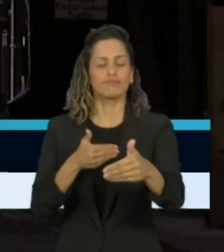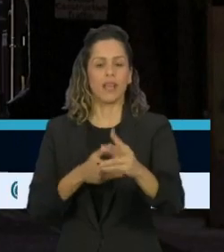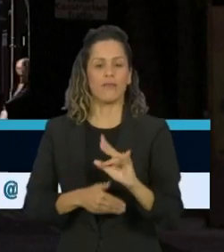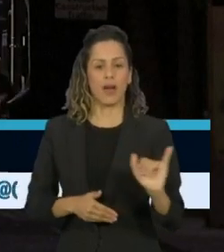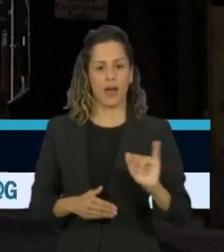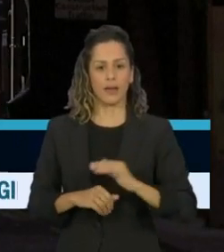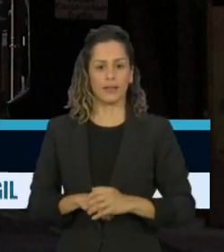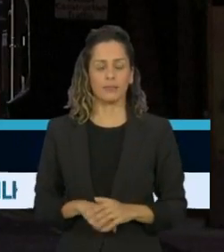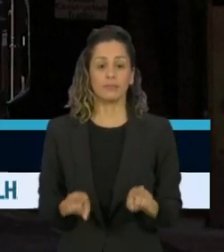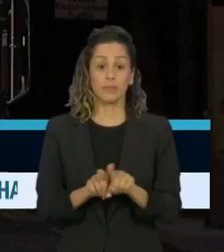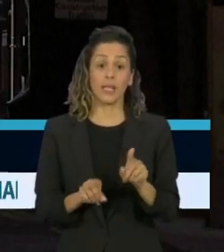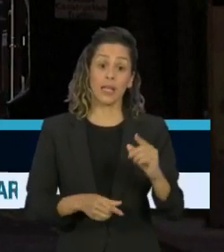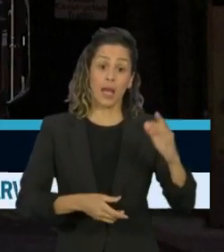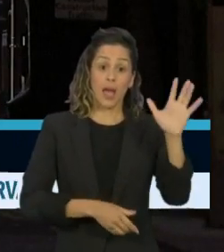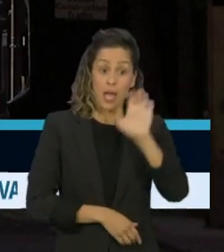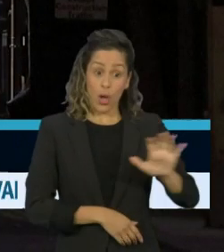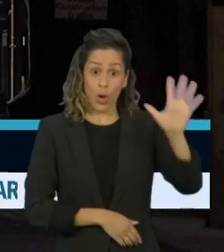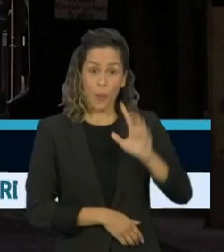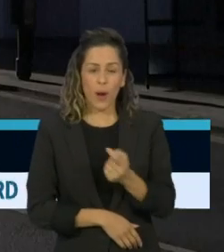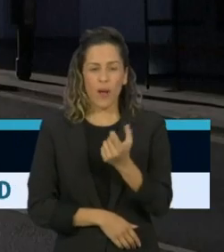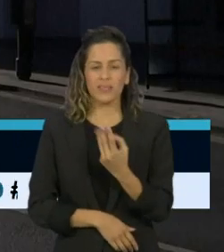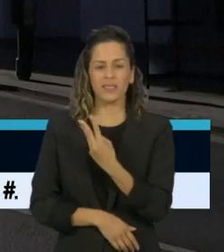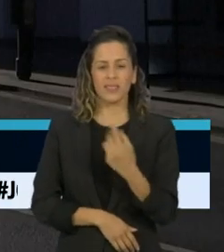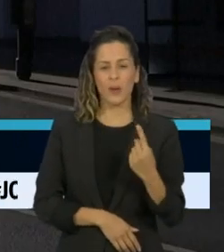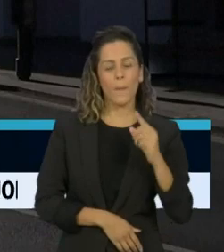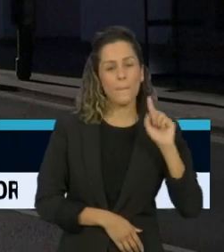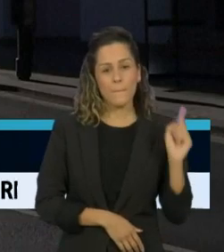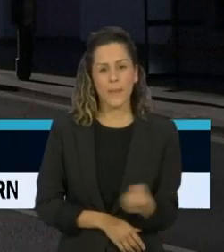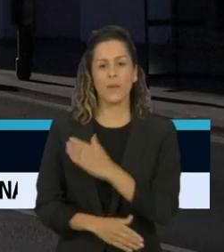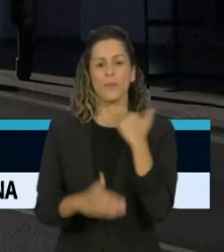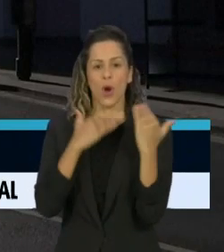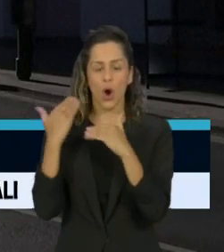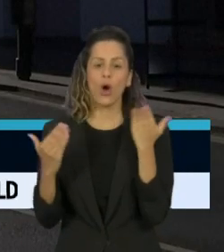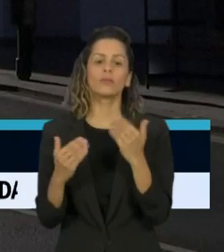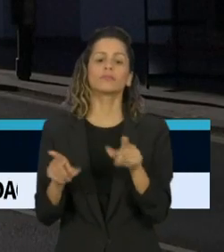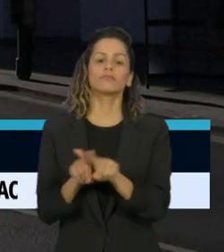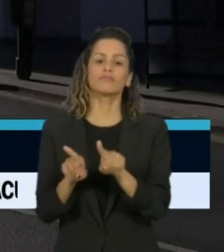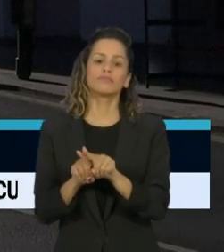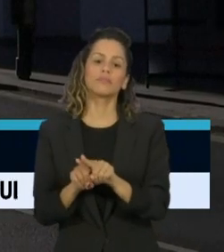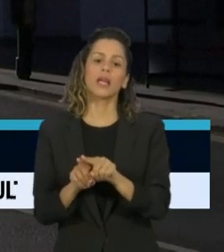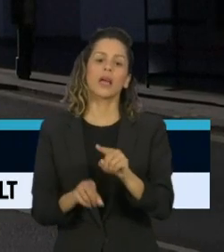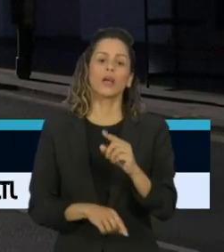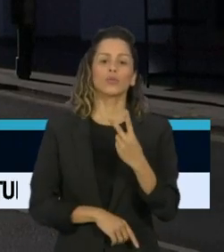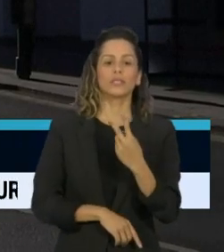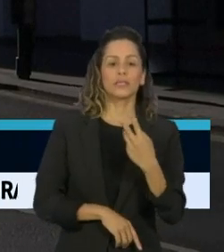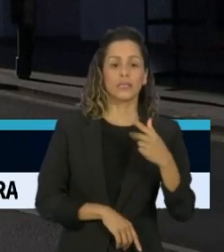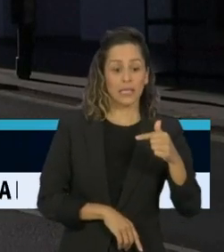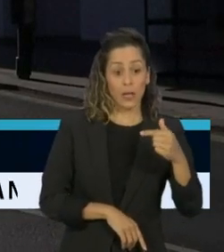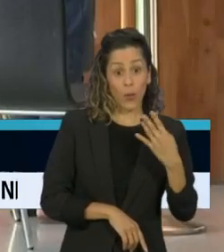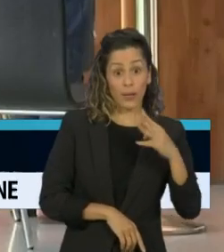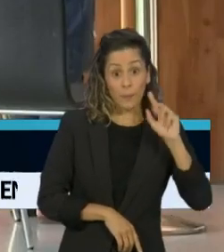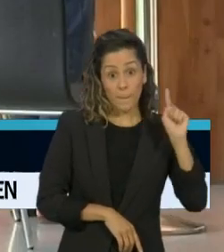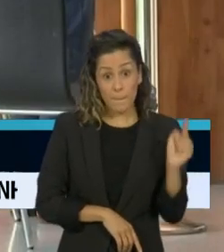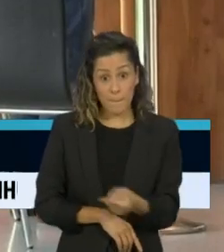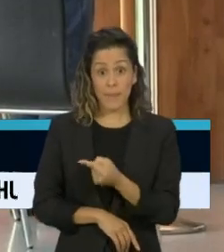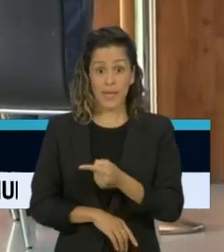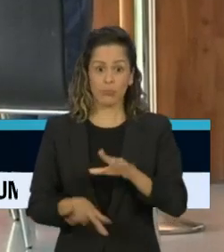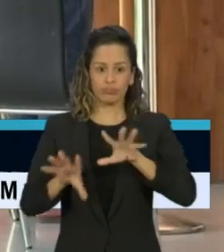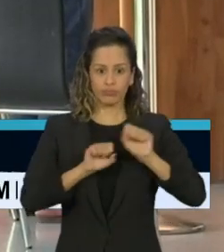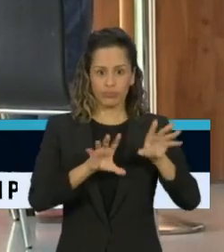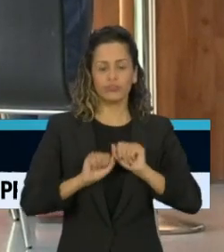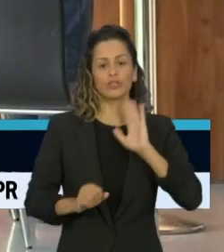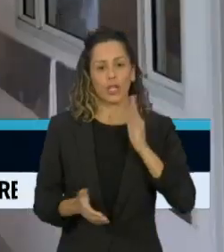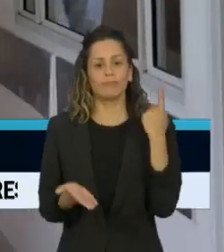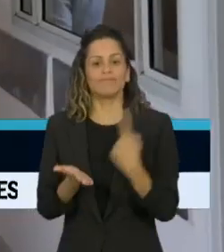com quase 38.500 mortes e mais de 274 mil casos confirmados. No mesmo dia em